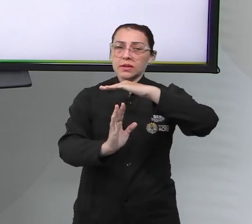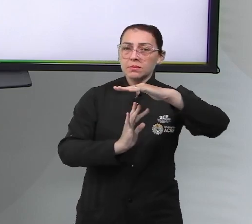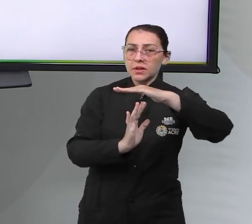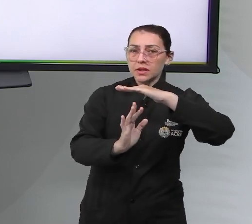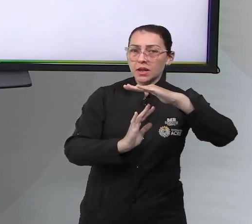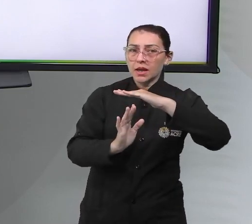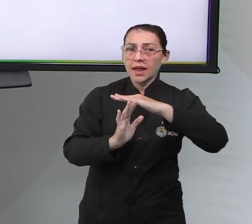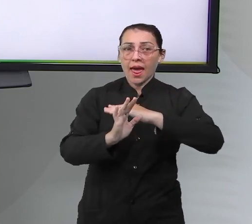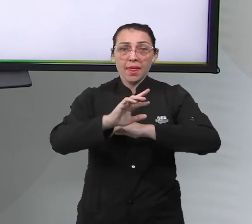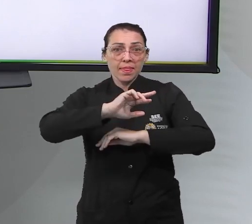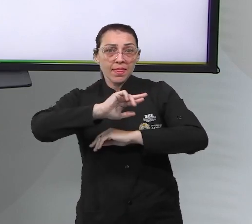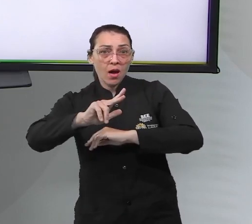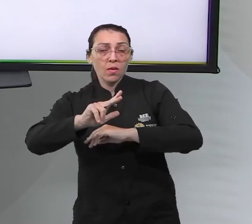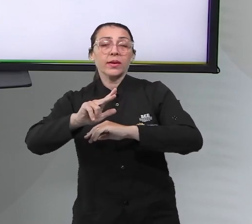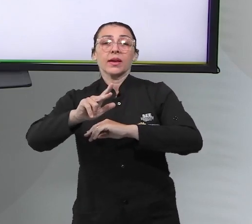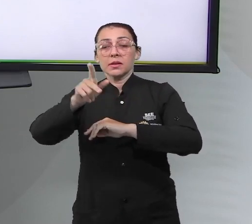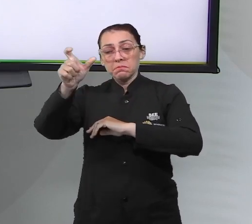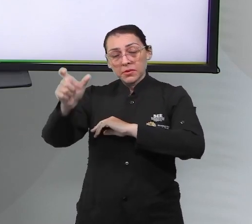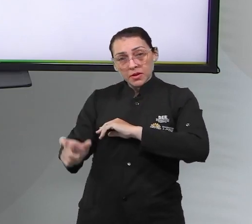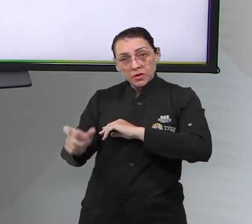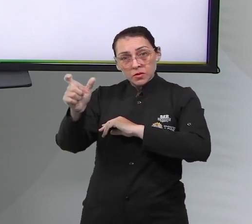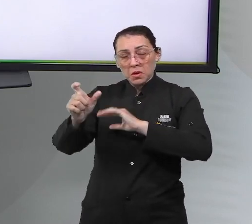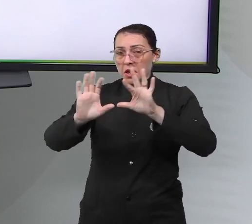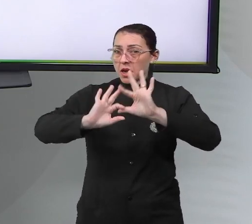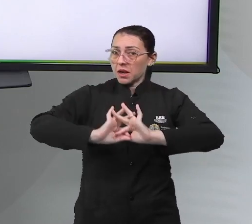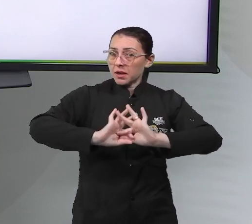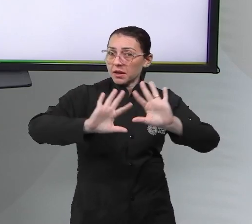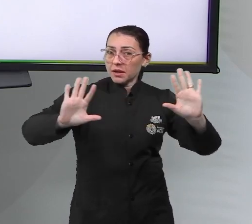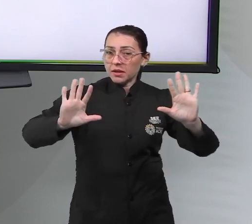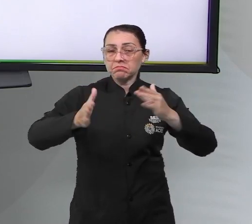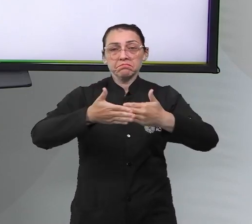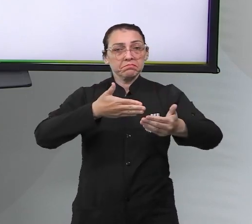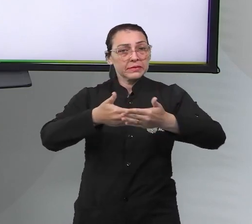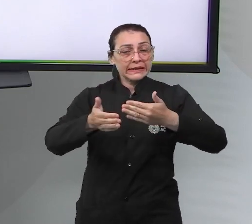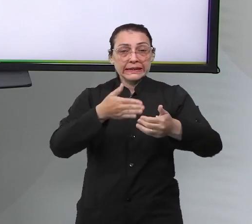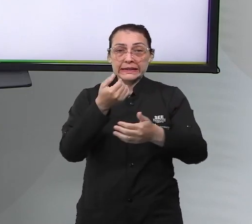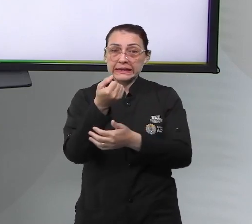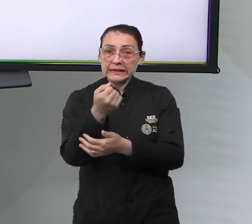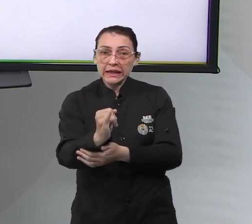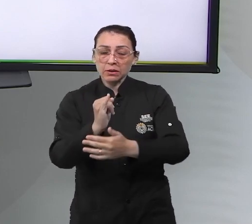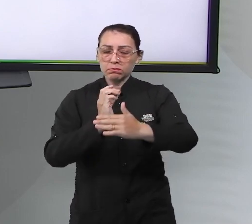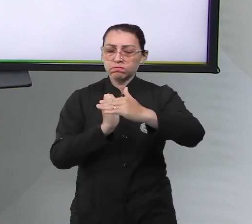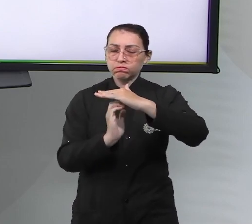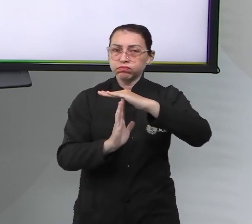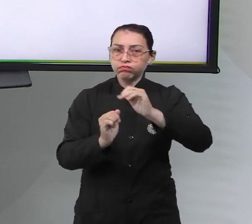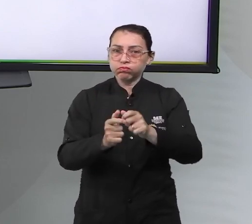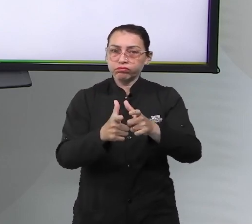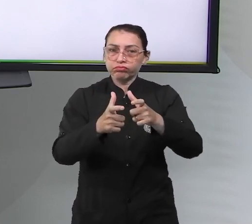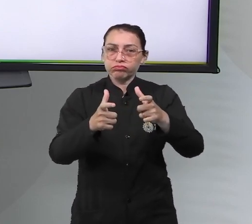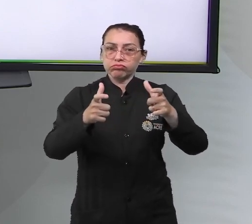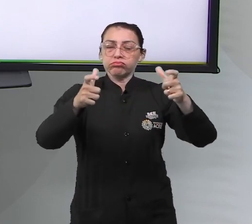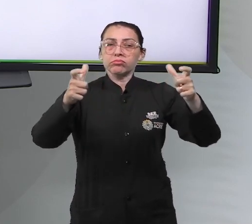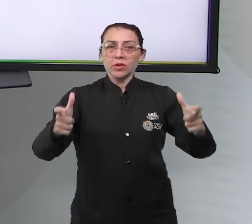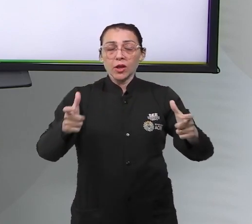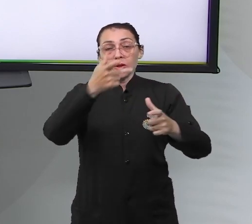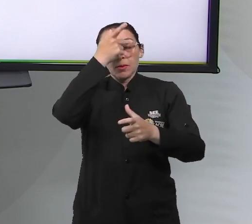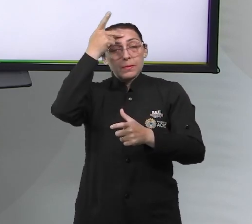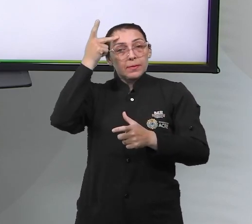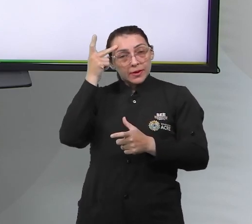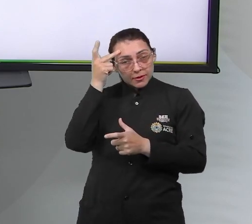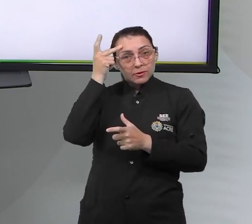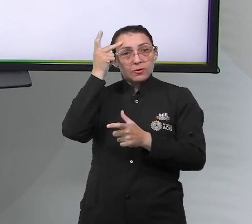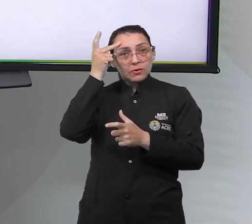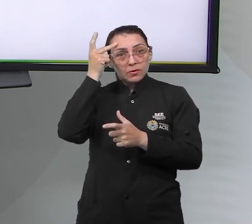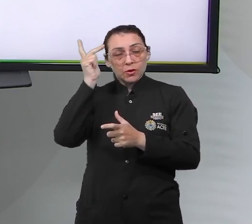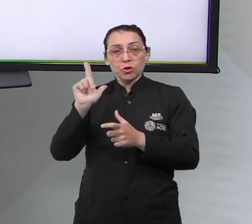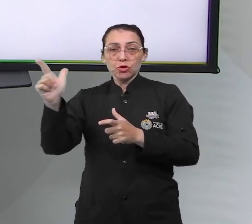imigrantes. Não que os migrantes, independente se esse fluxo migratório é de uma pessoa que